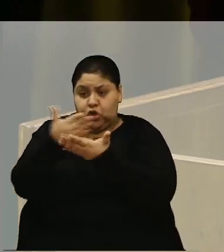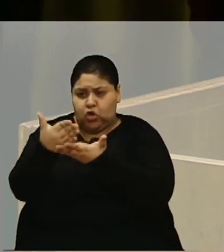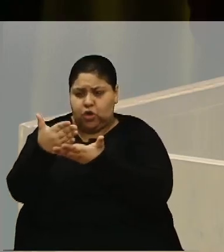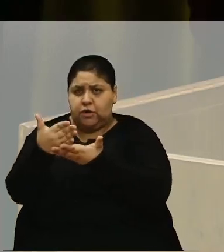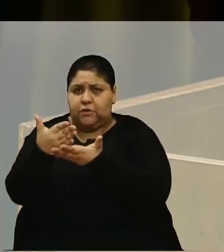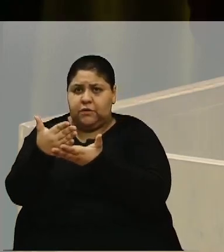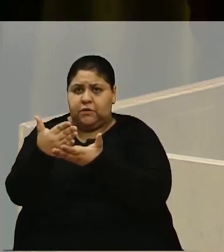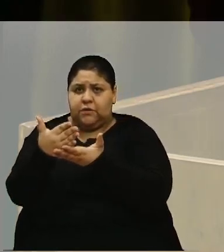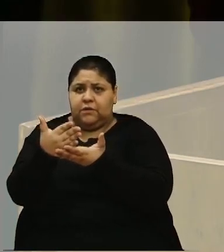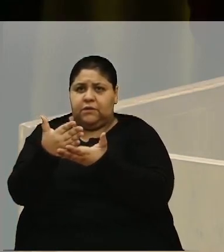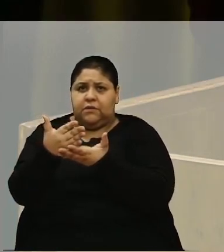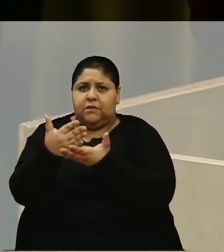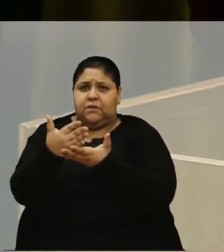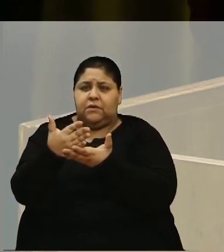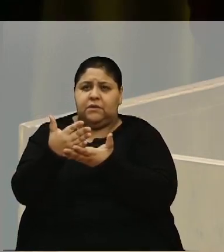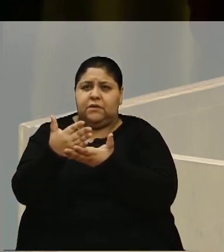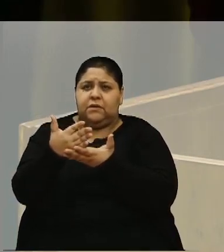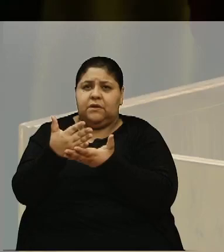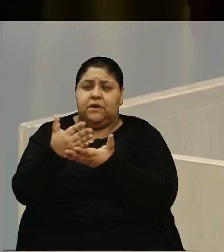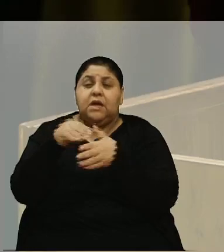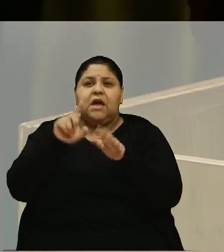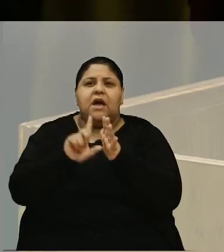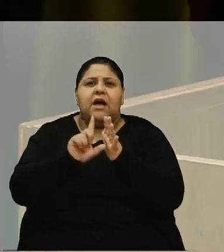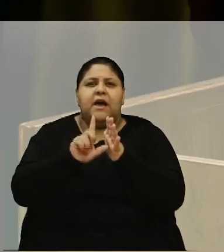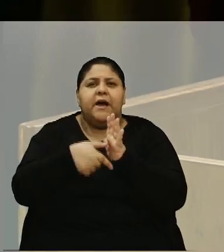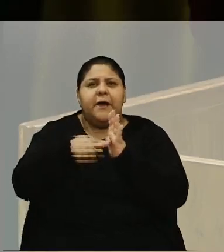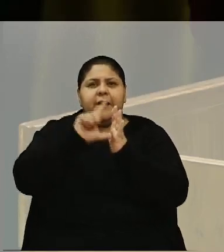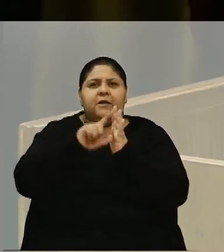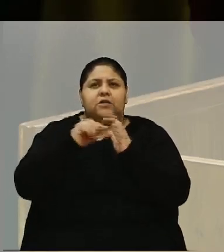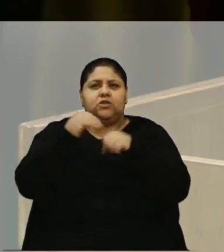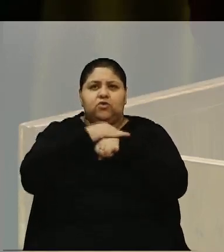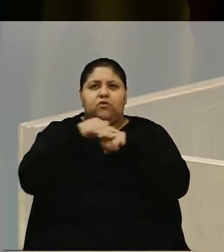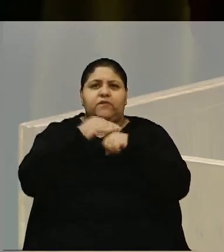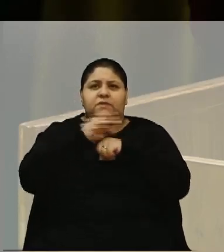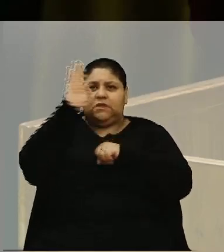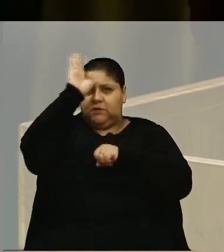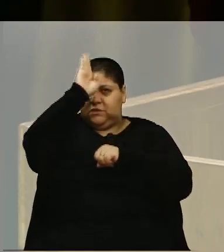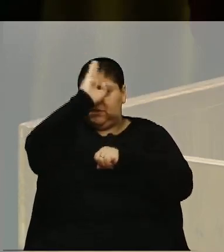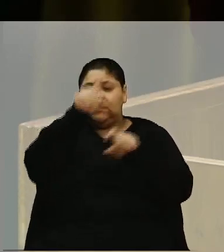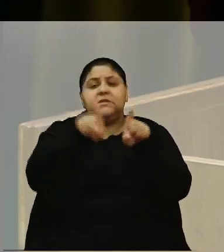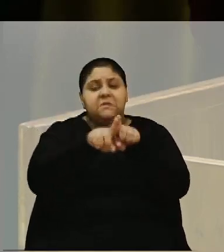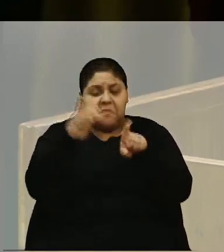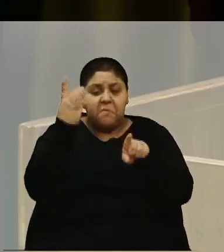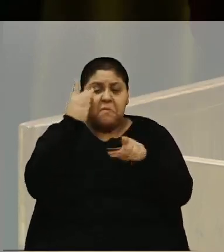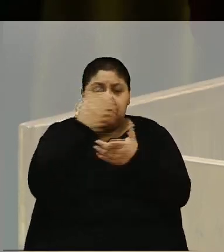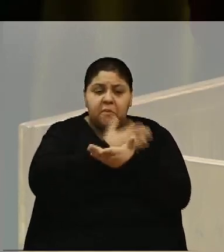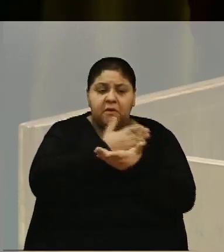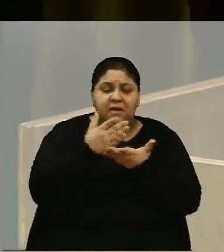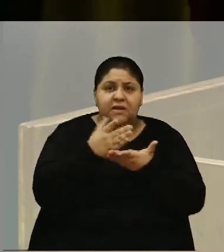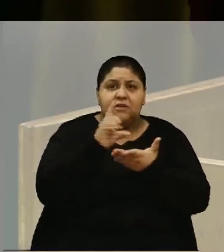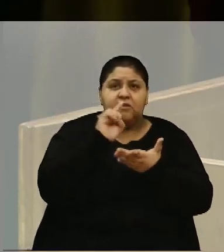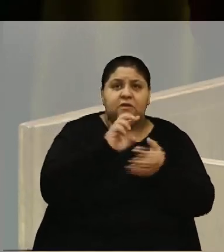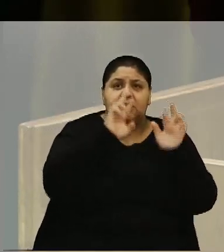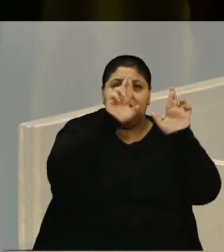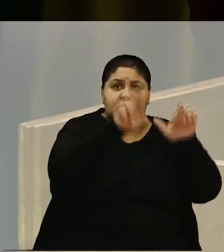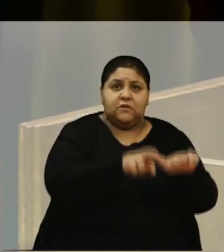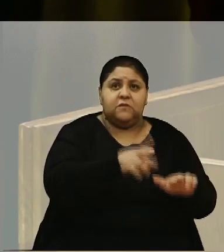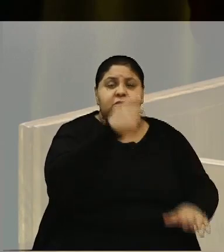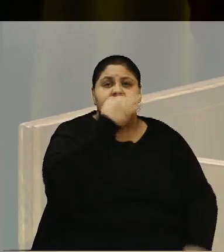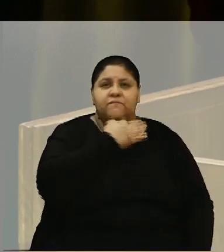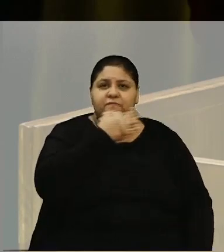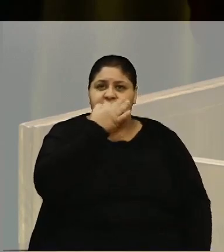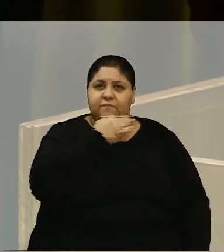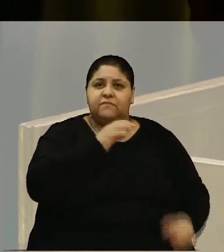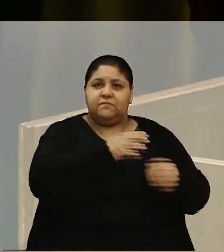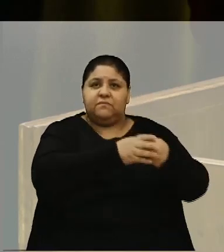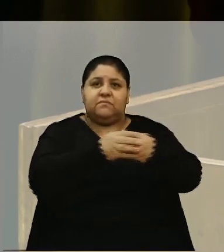começou ali em Sebastopol, até falava com o Bressan, que ele também estava lá presente no começo aí, só na região de Caxias do Sul, o nosso